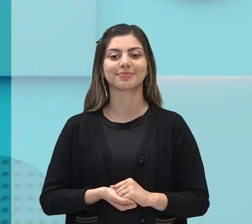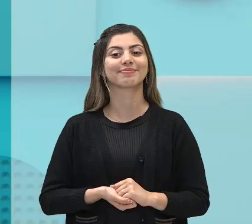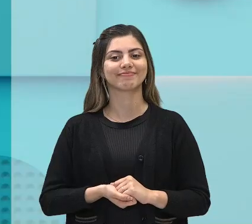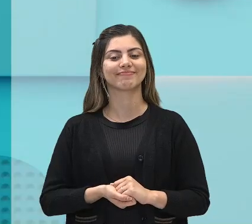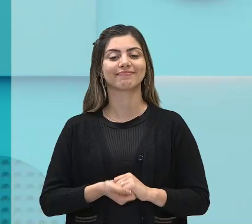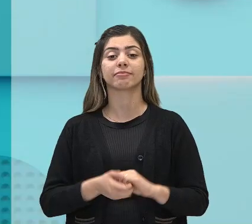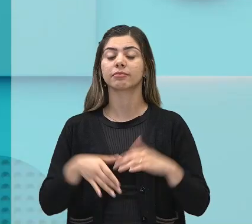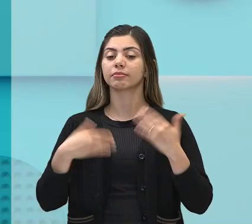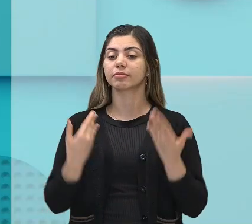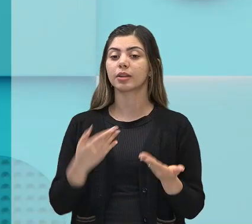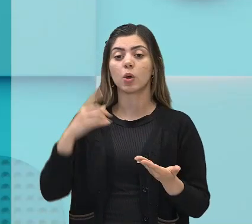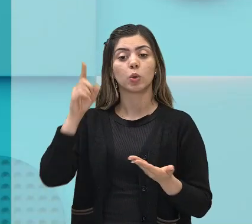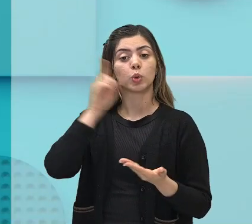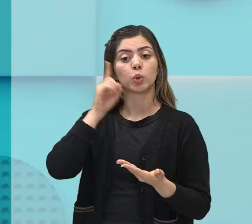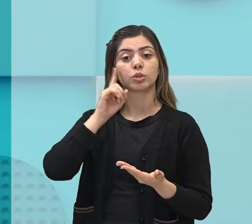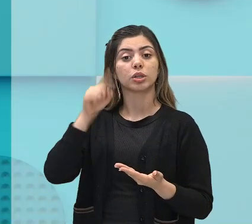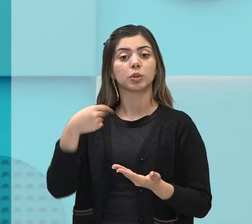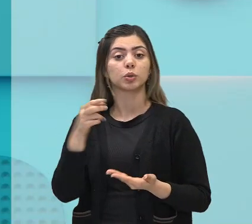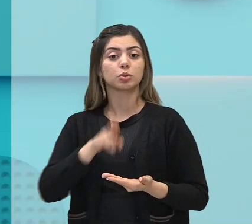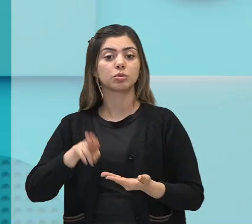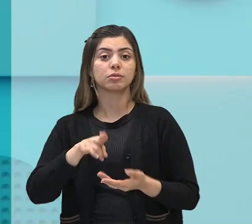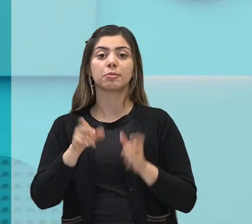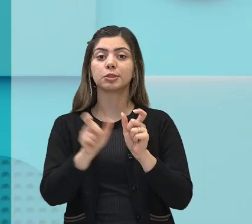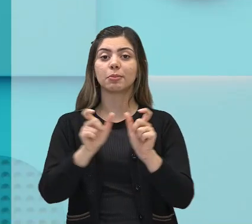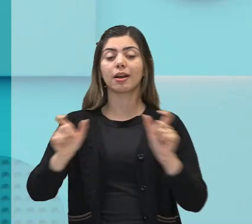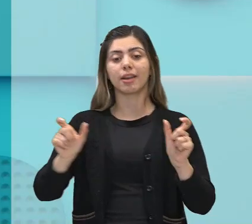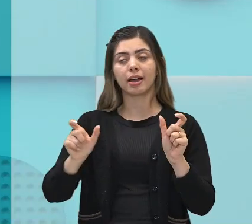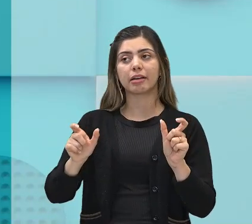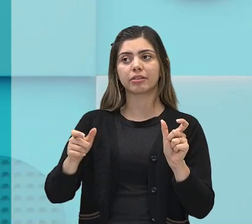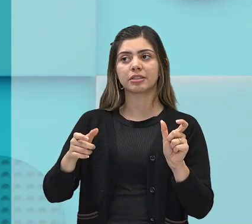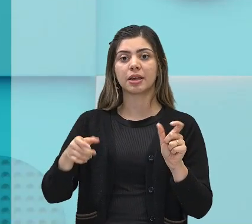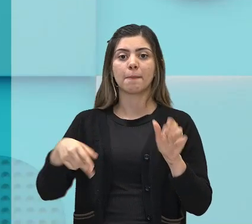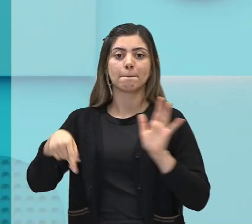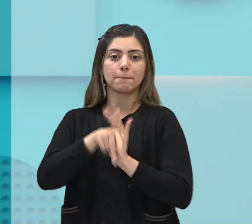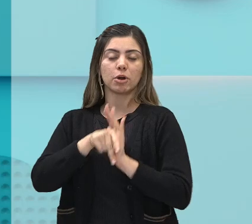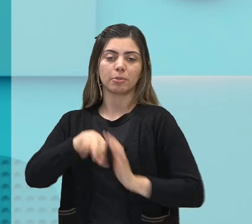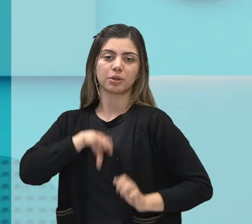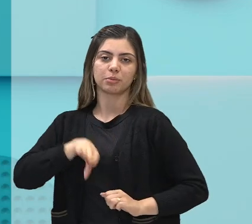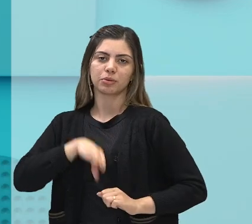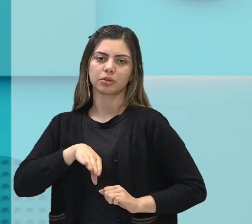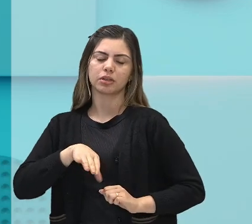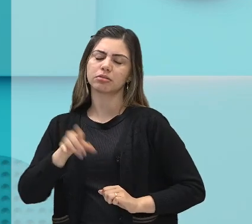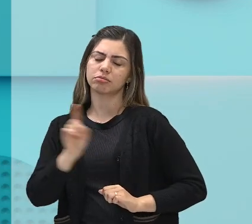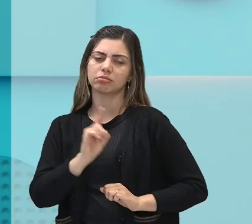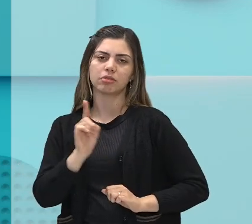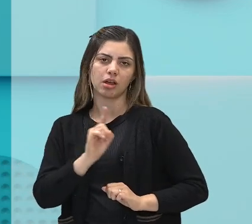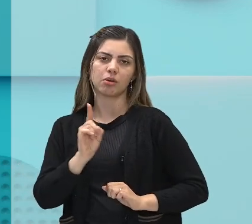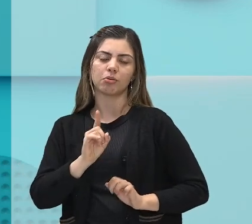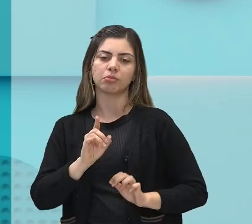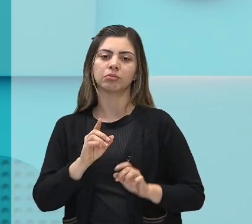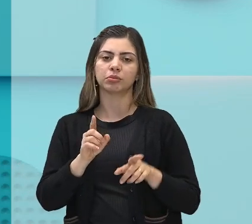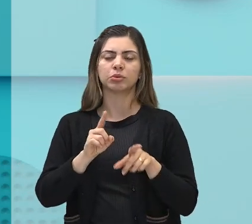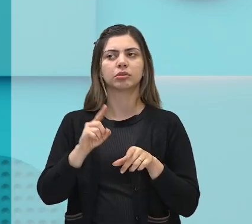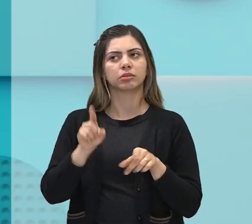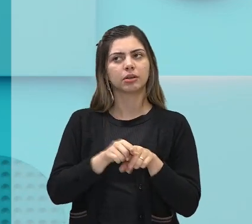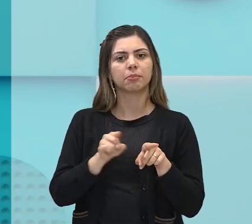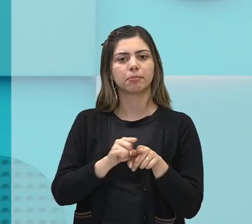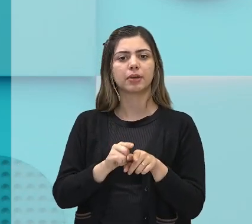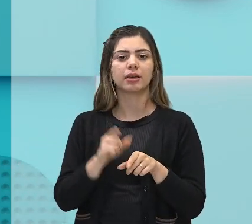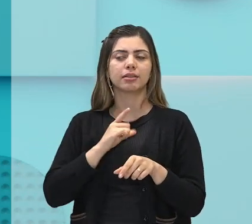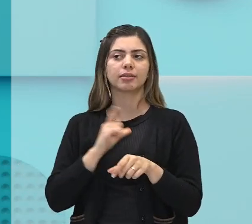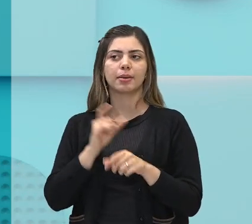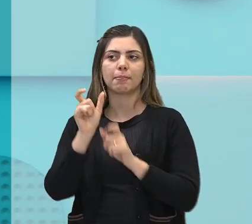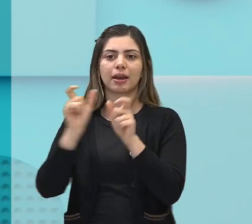Todos os dias nós usamos palavras que não são necessariamente originadas diretamente do português, mas que são de outros